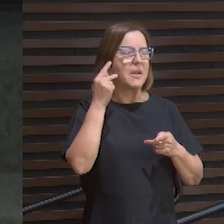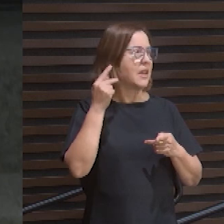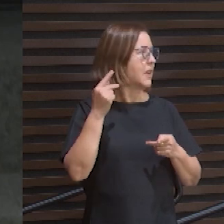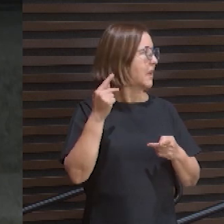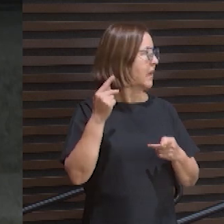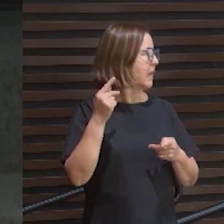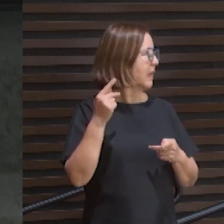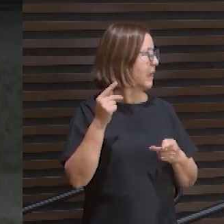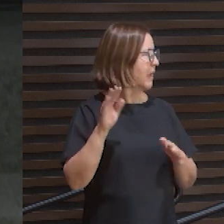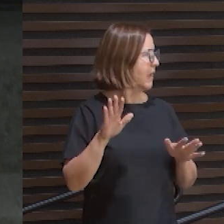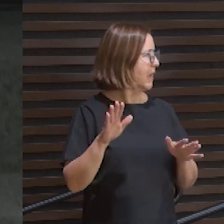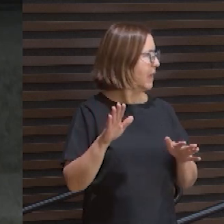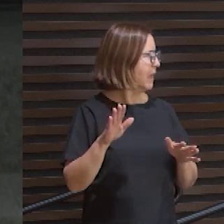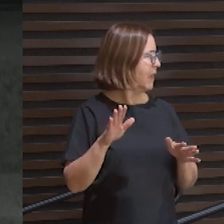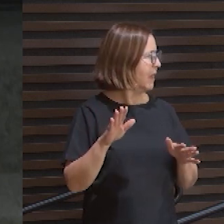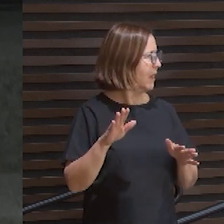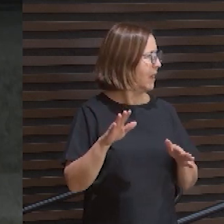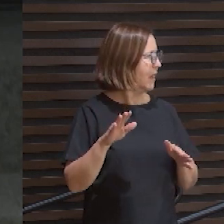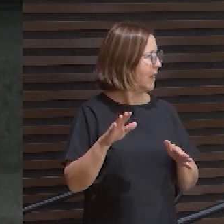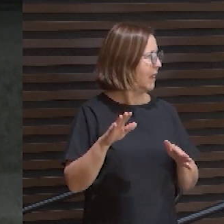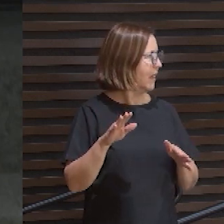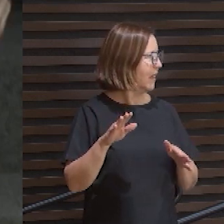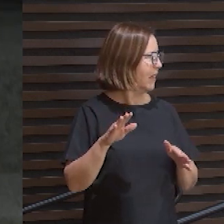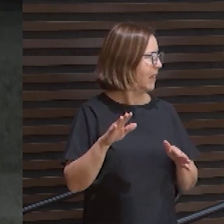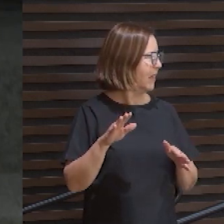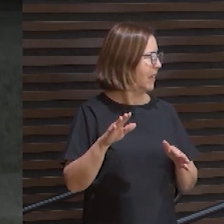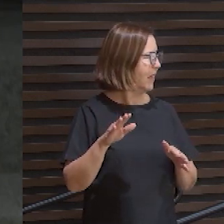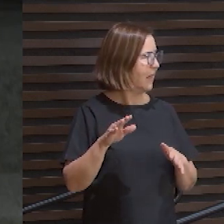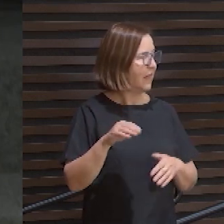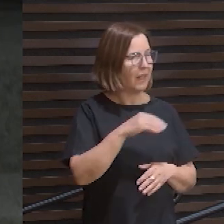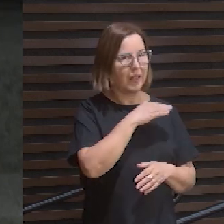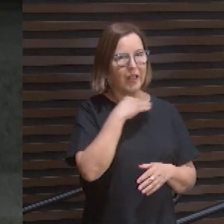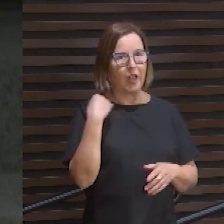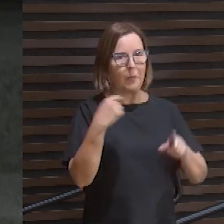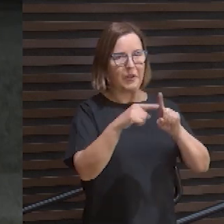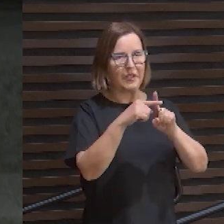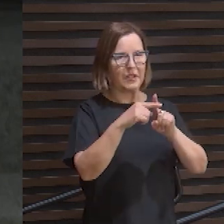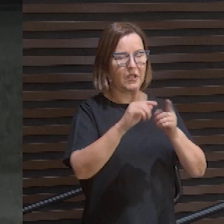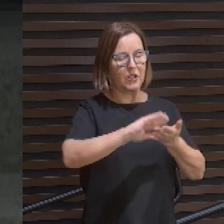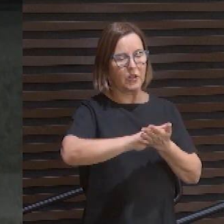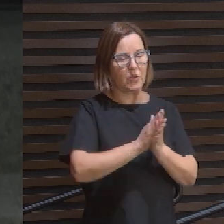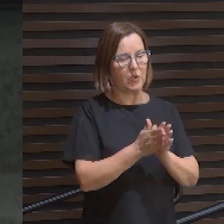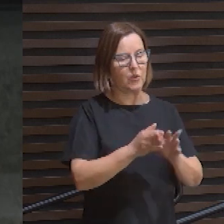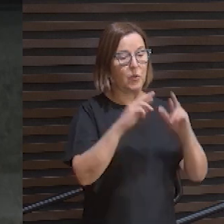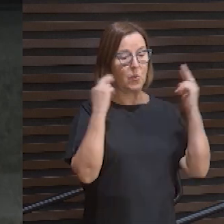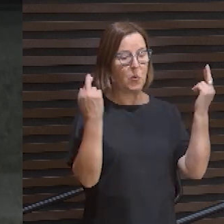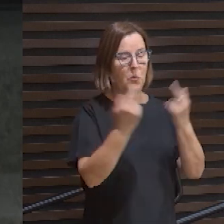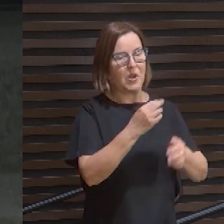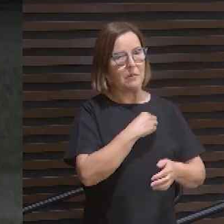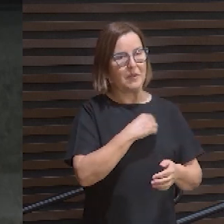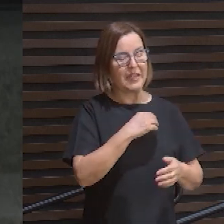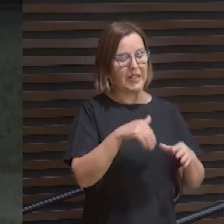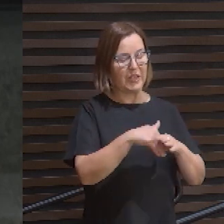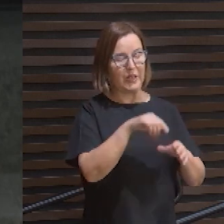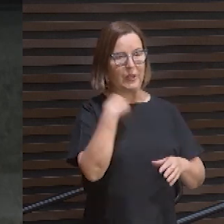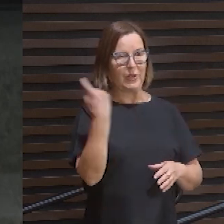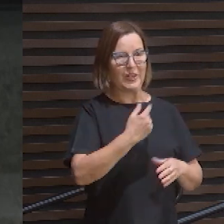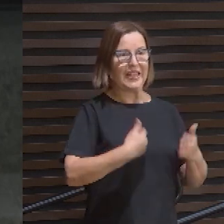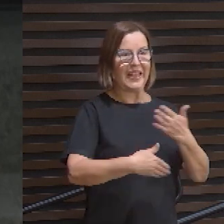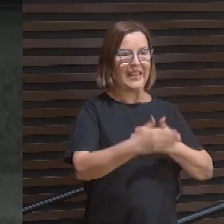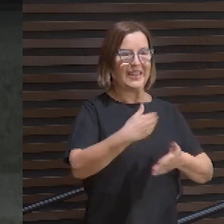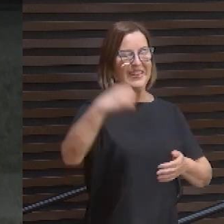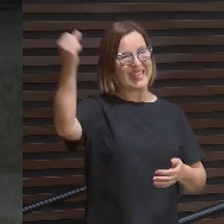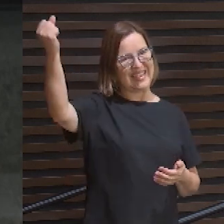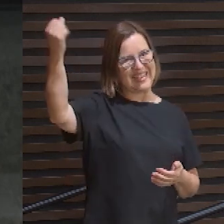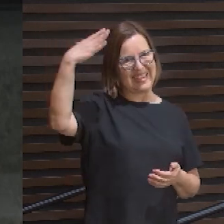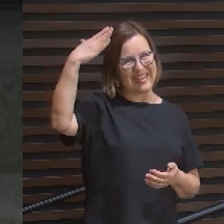que estou aqui. A paixão de Cristo destruiu o reino do pecado em nós. Por meio da